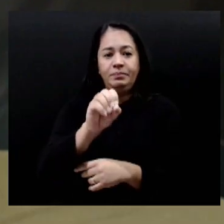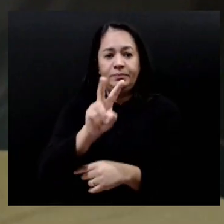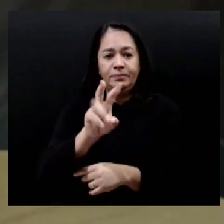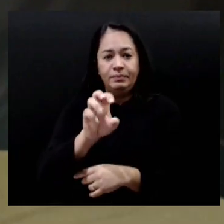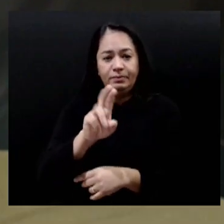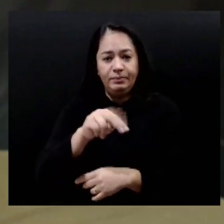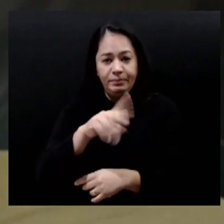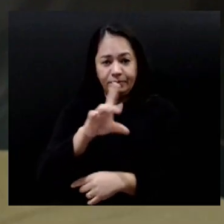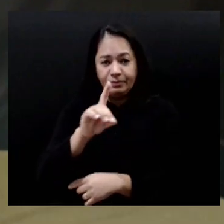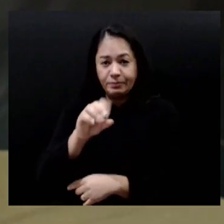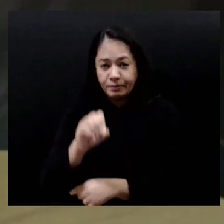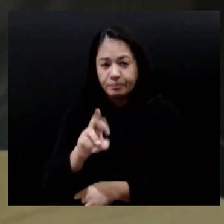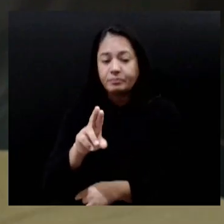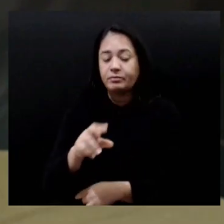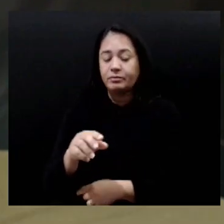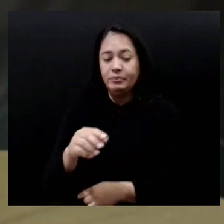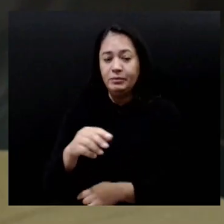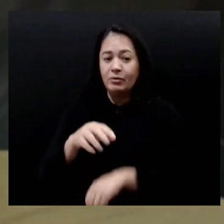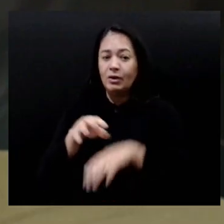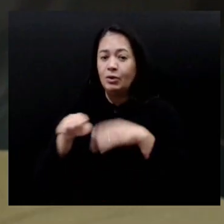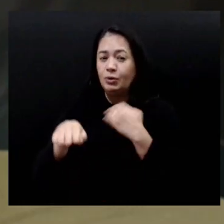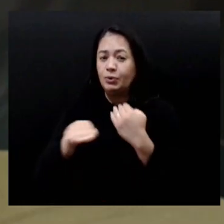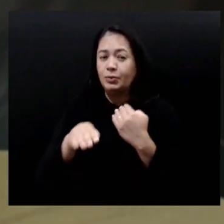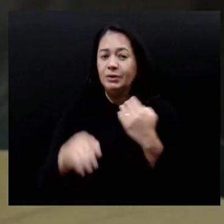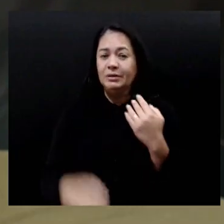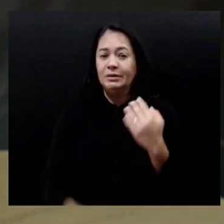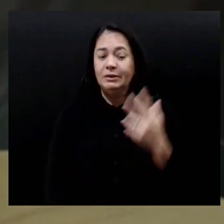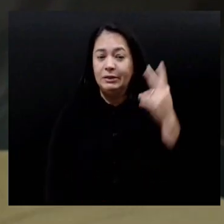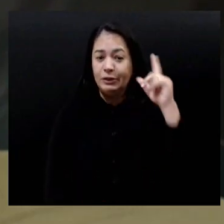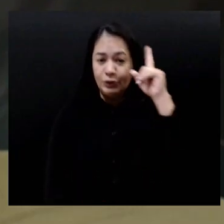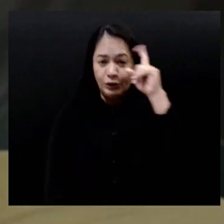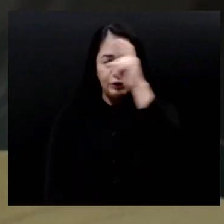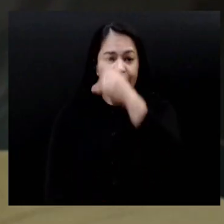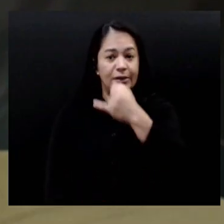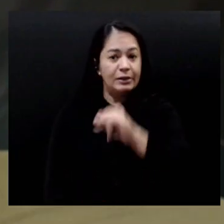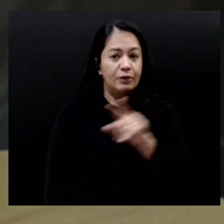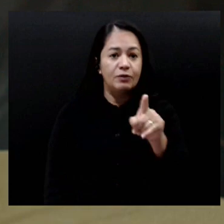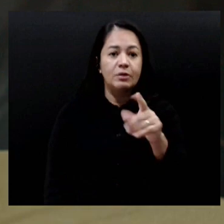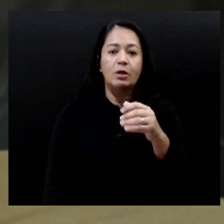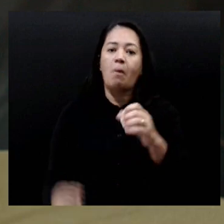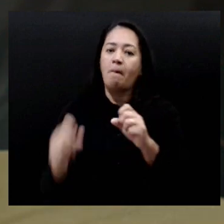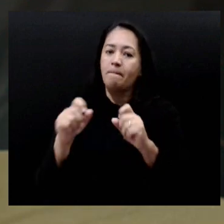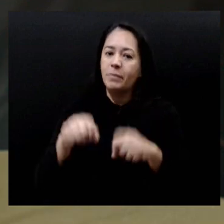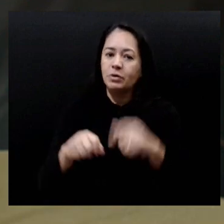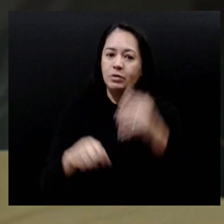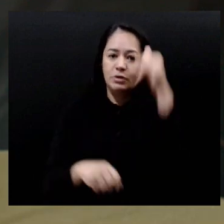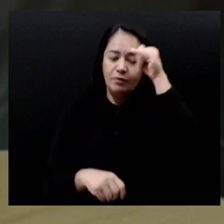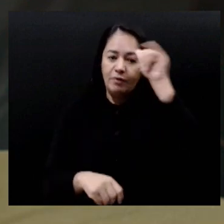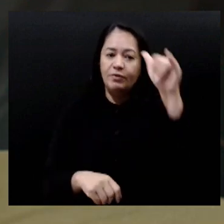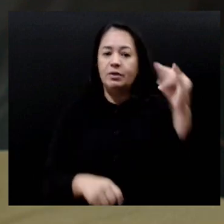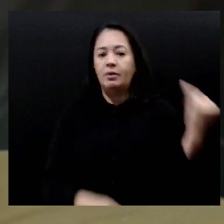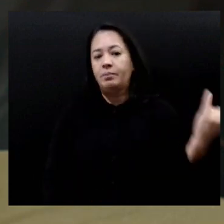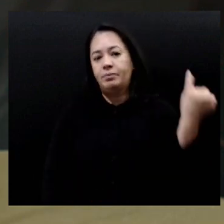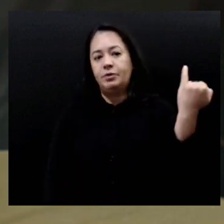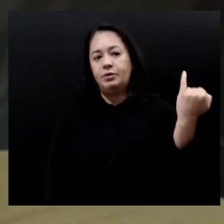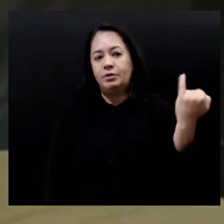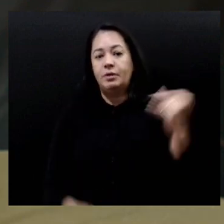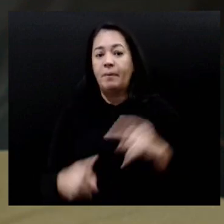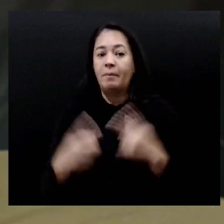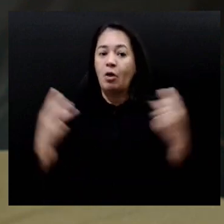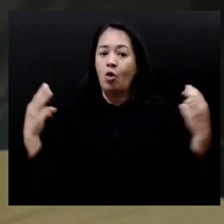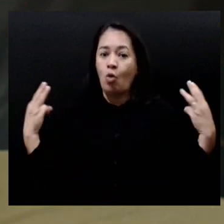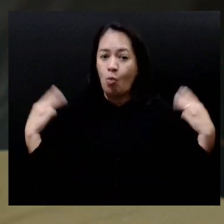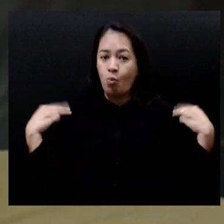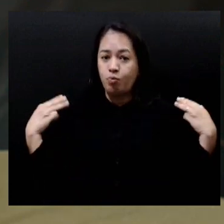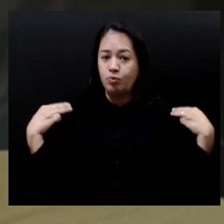do trânsito está complicada. Se você puder evitar, é importante, só lembrando que o motorista passa bem. Tá